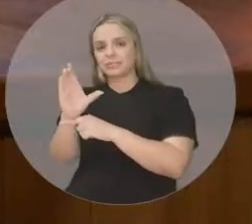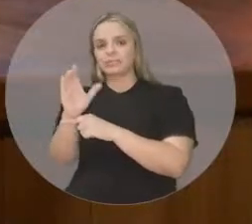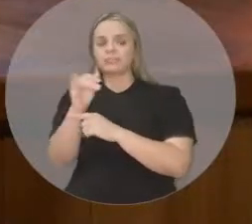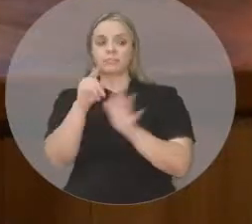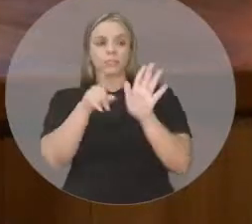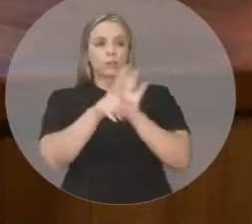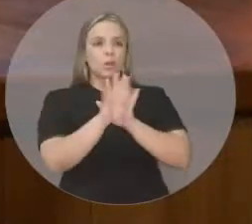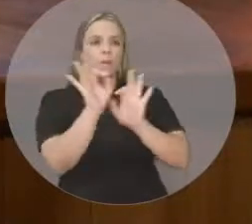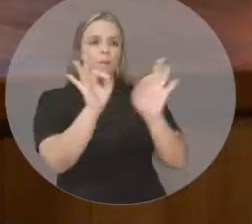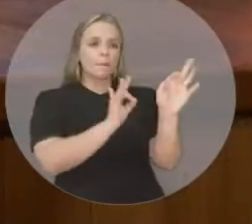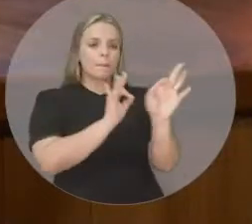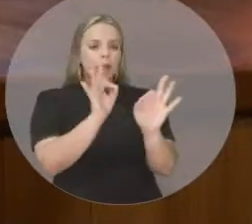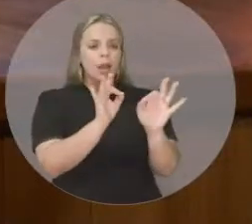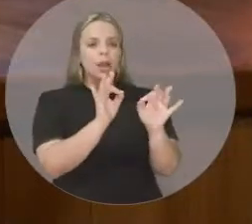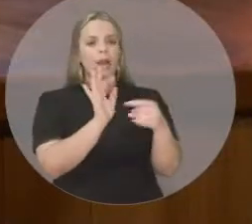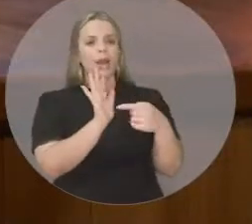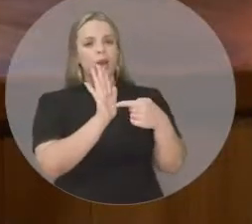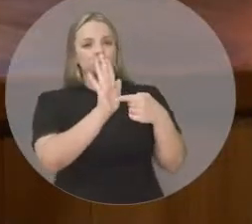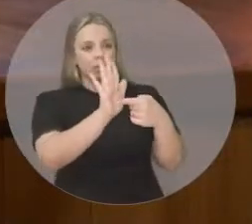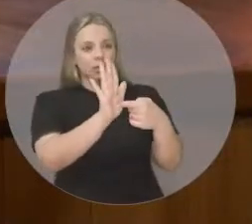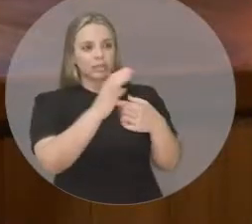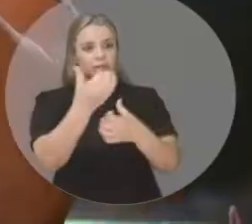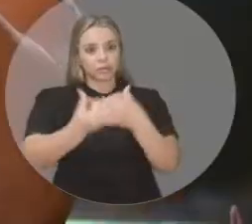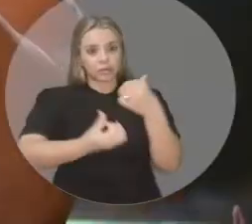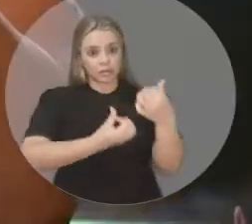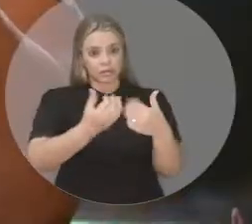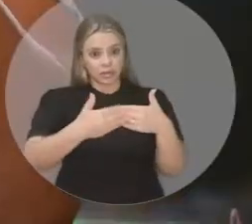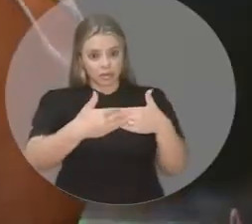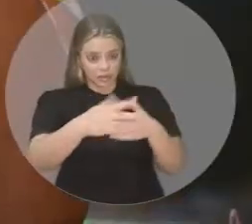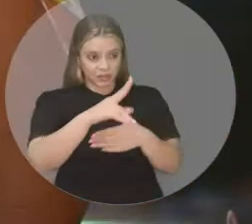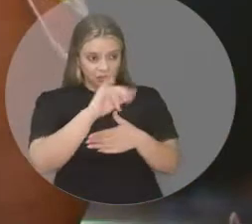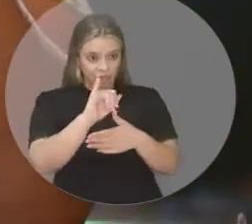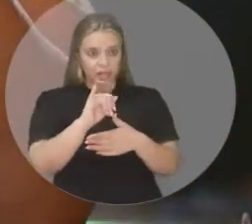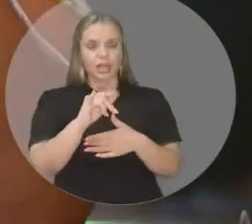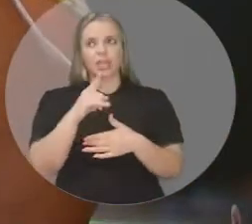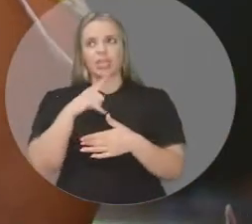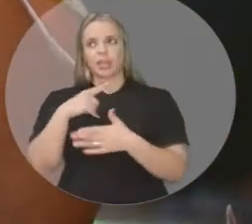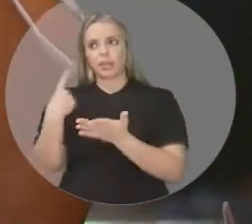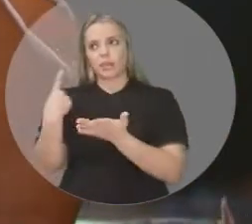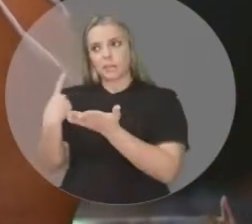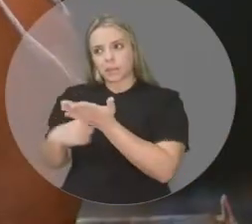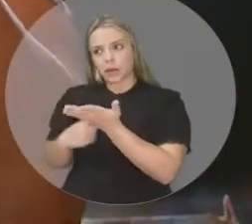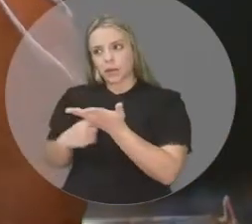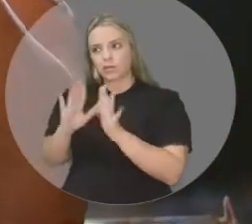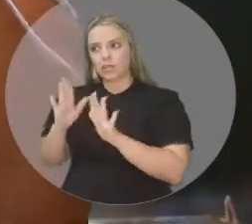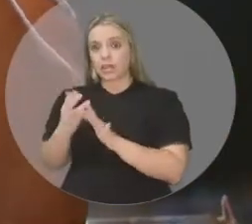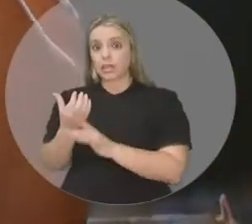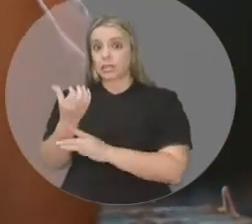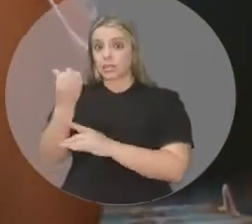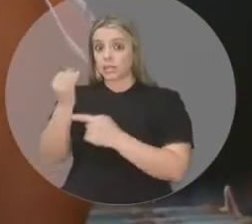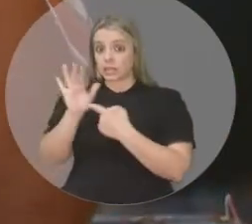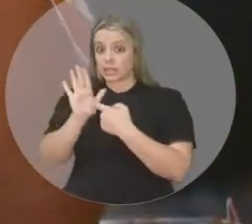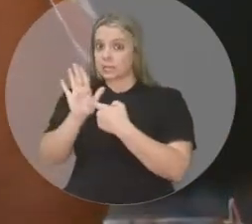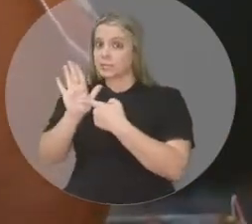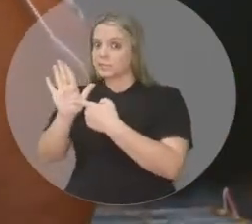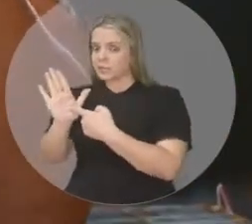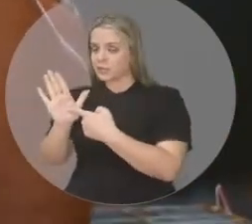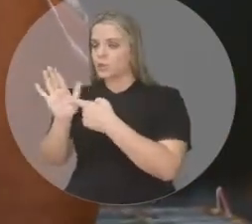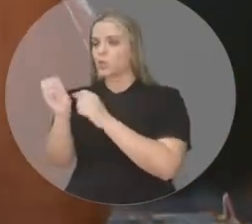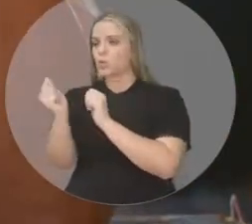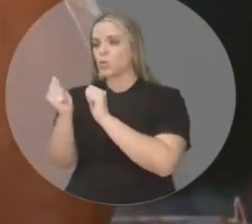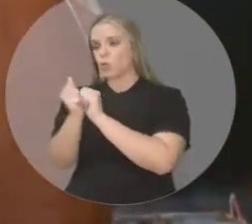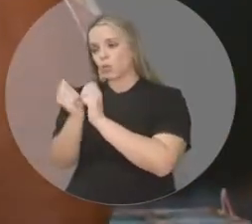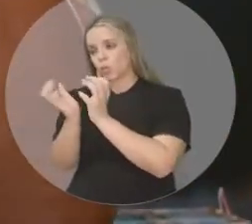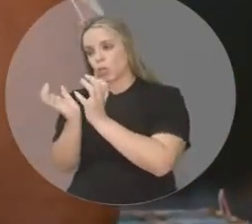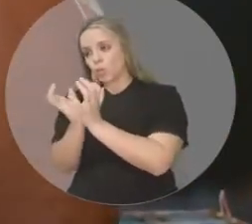quintal, benção, vó. Aí o Avner, que é neto da Domingas, que é o nosso diretor artístico, é um cara muito